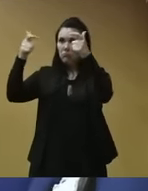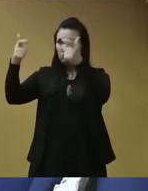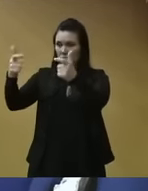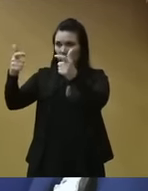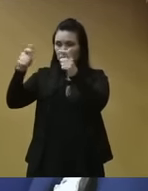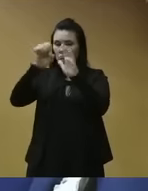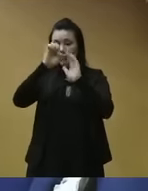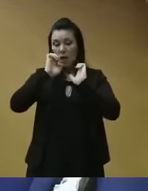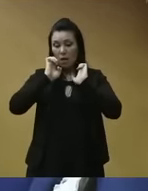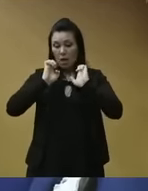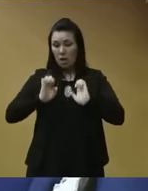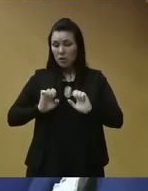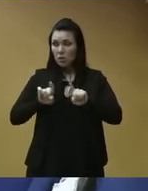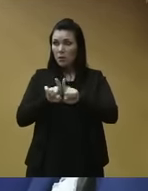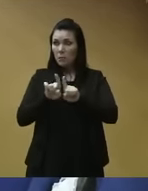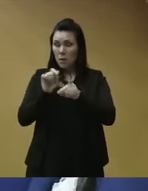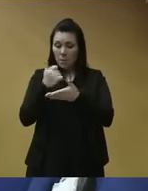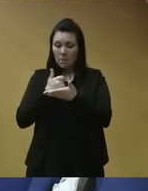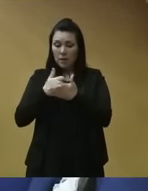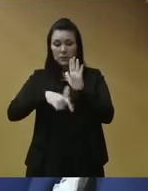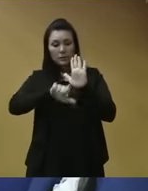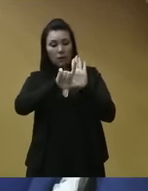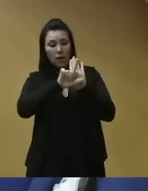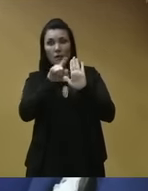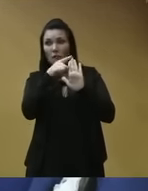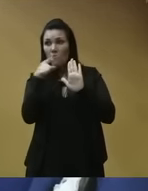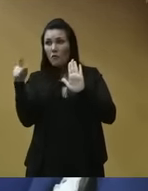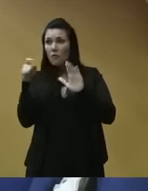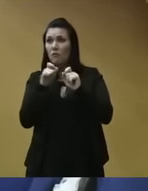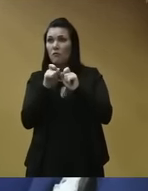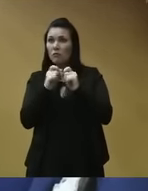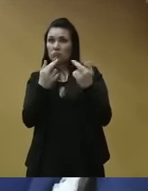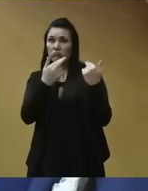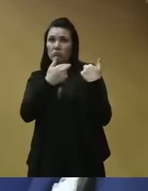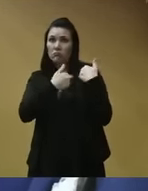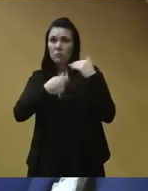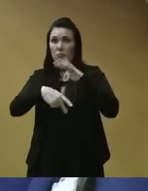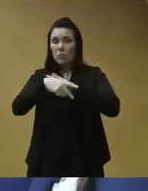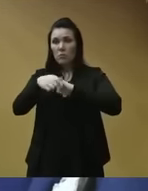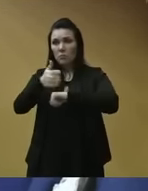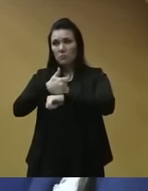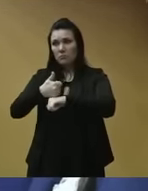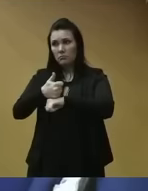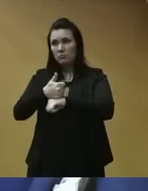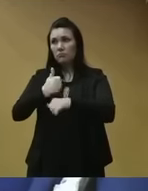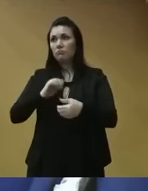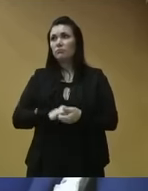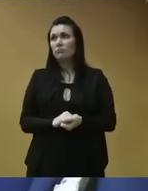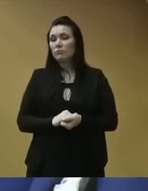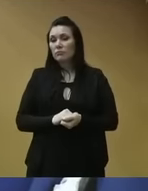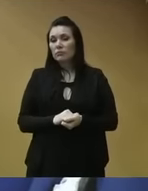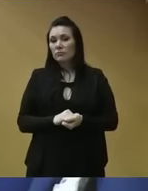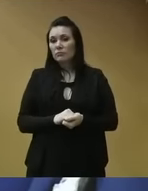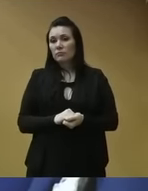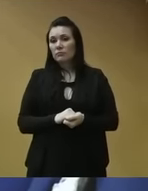e das leis vigentes no país, cumprais os deveres da vossa profissão.